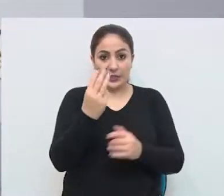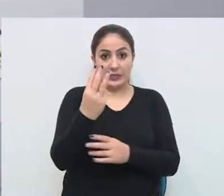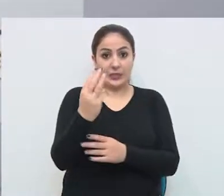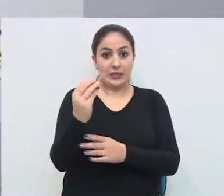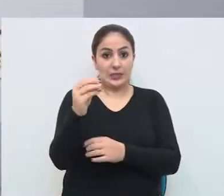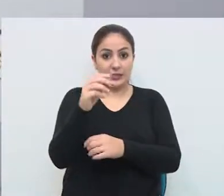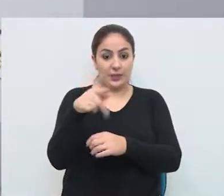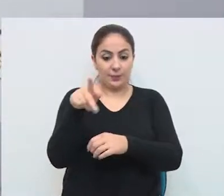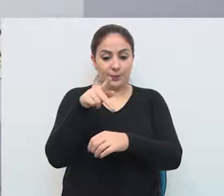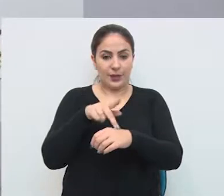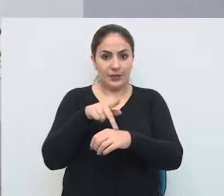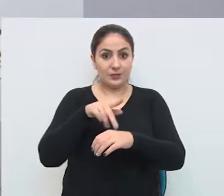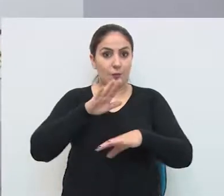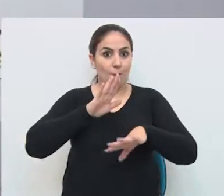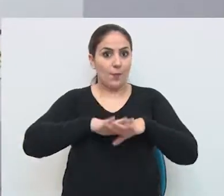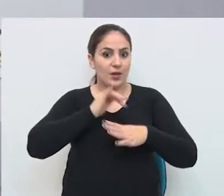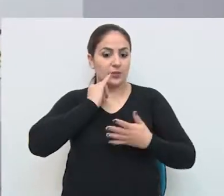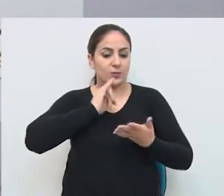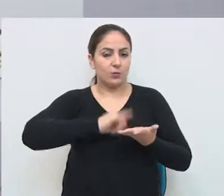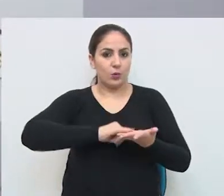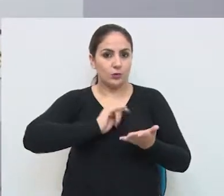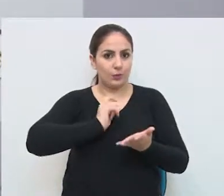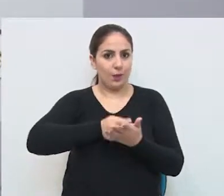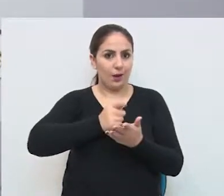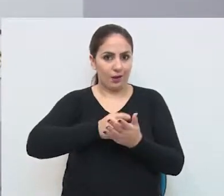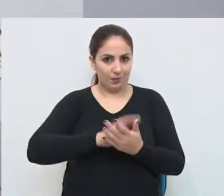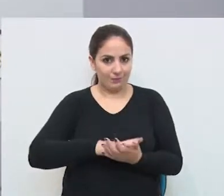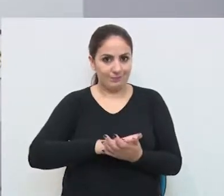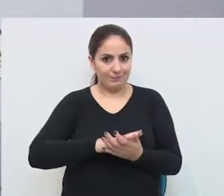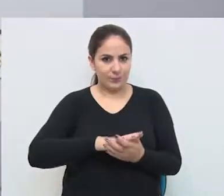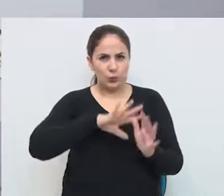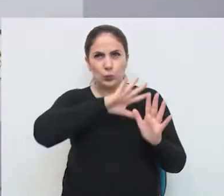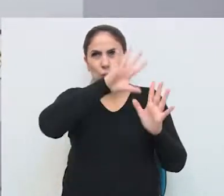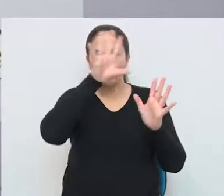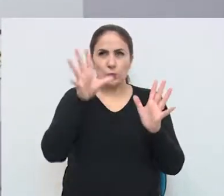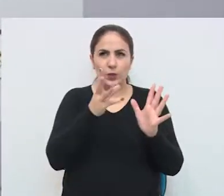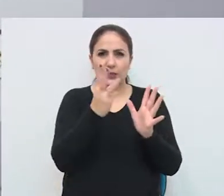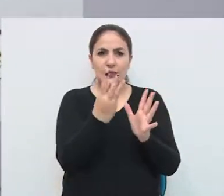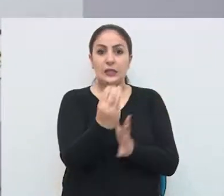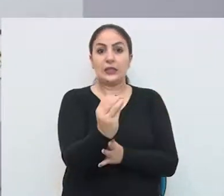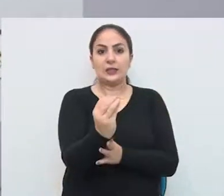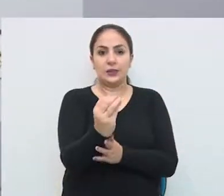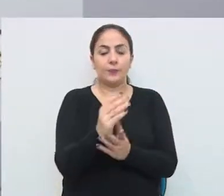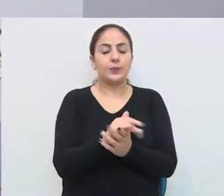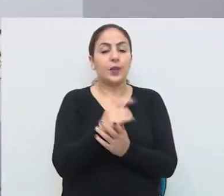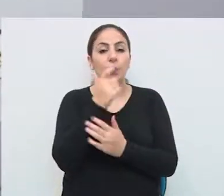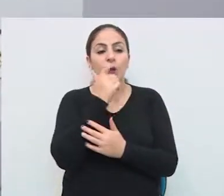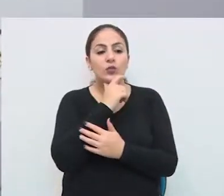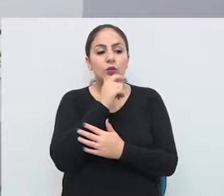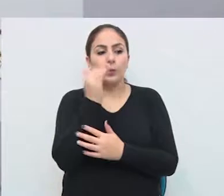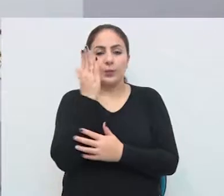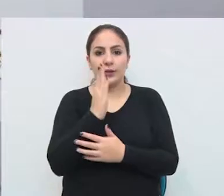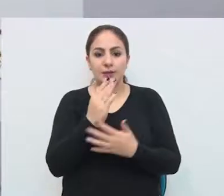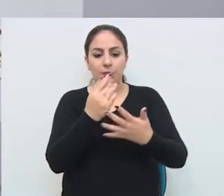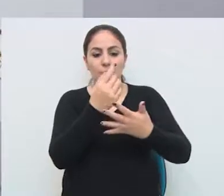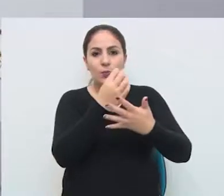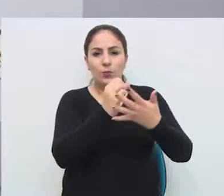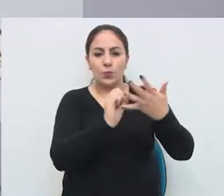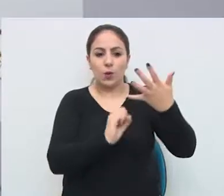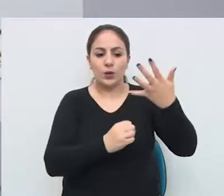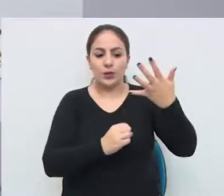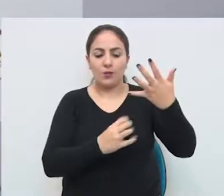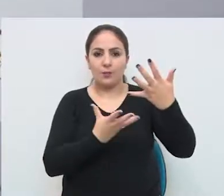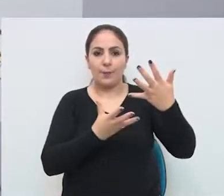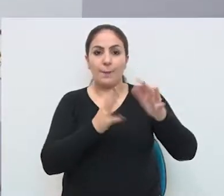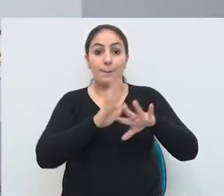30 países com a maior carga tributária do mundo. O Brasil eu não me lembro se é o 8º ou 9º país que